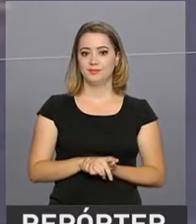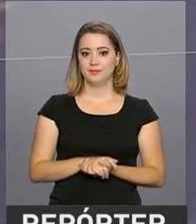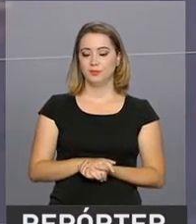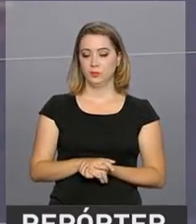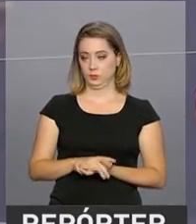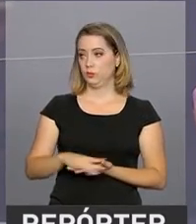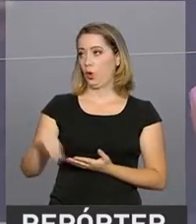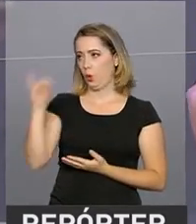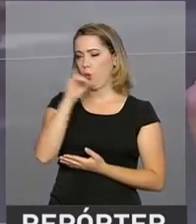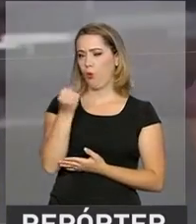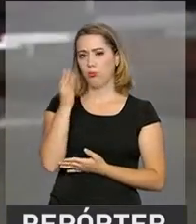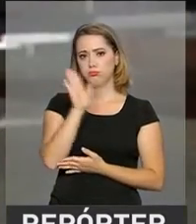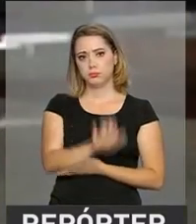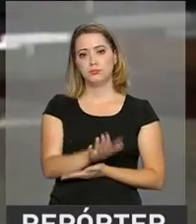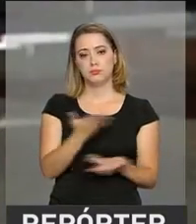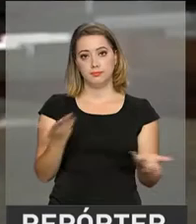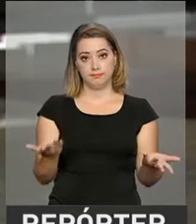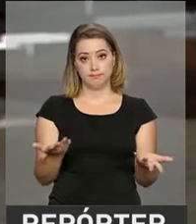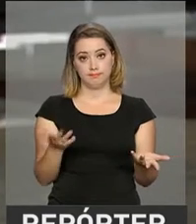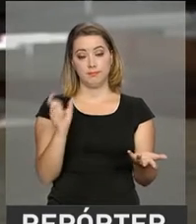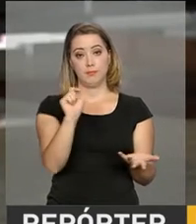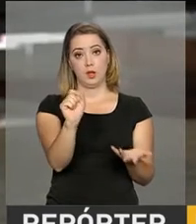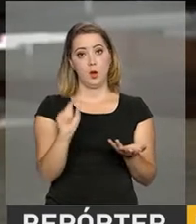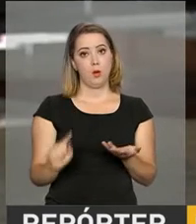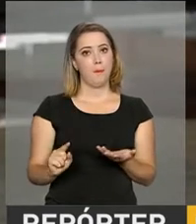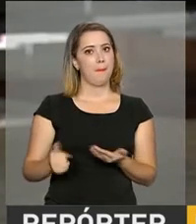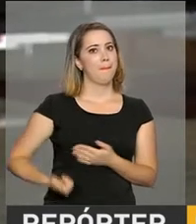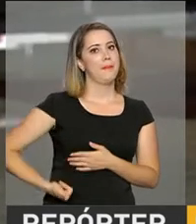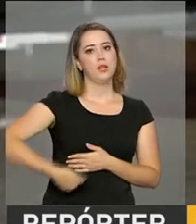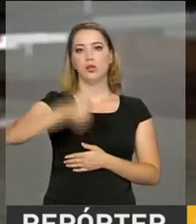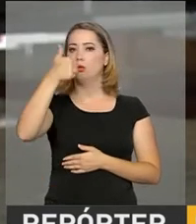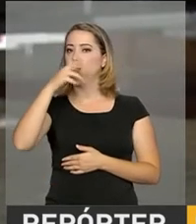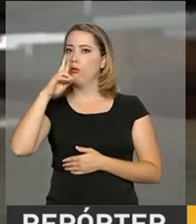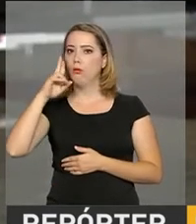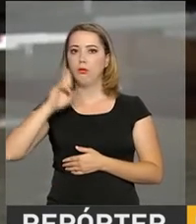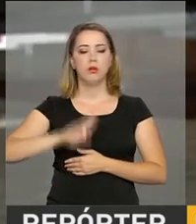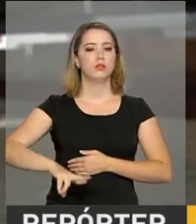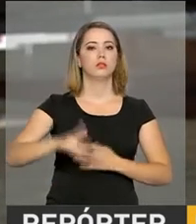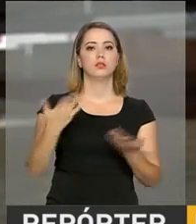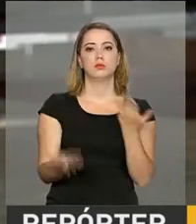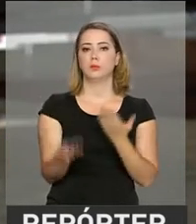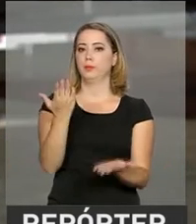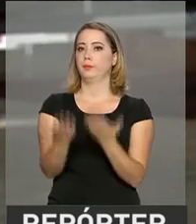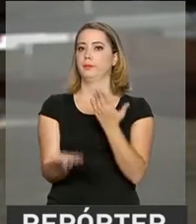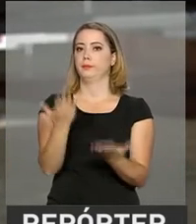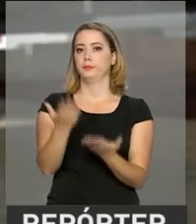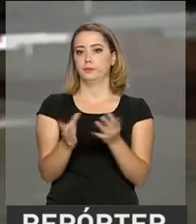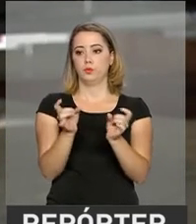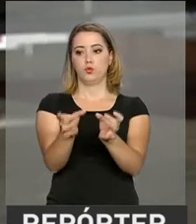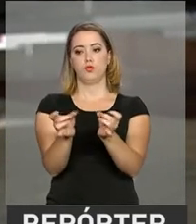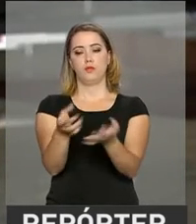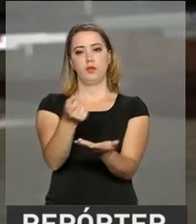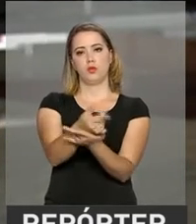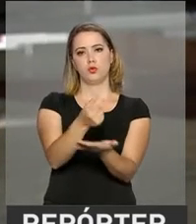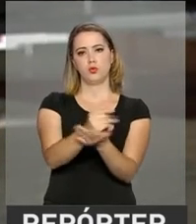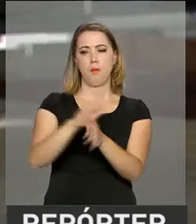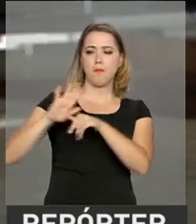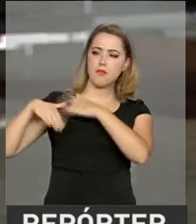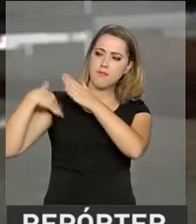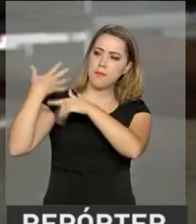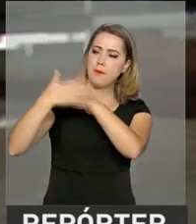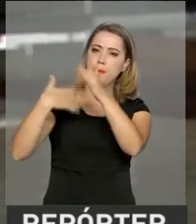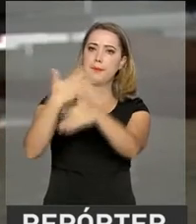leandro boa tarde olha leandro este foi o melhor resultado da balança comercial brasileira na série histórica iniciada